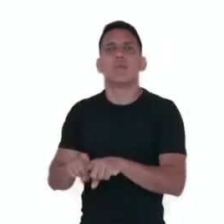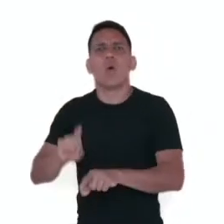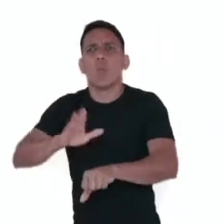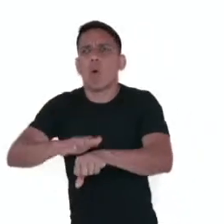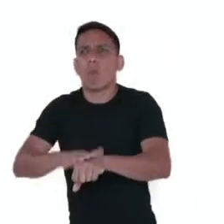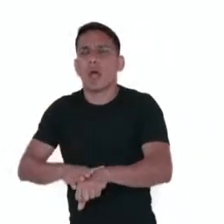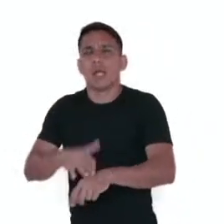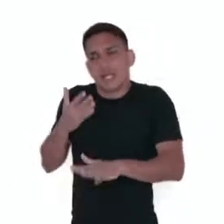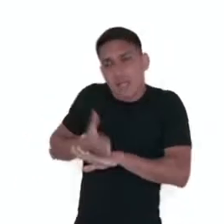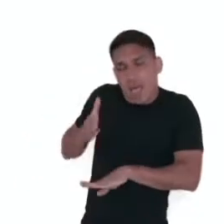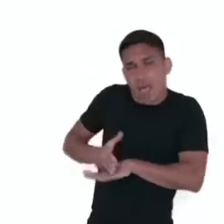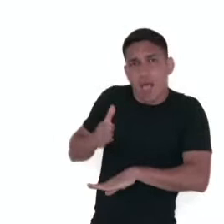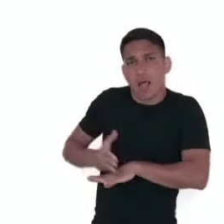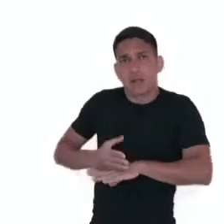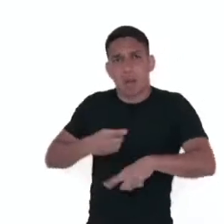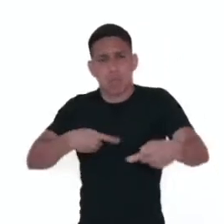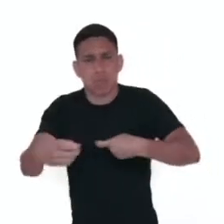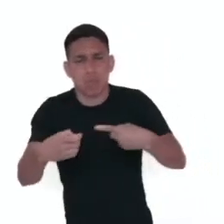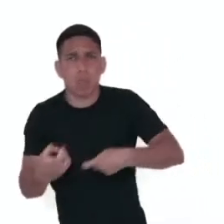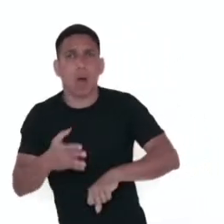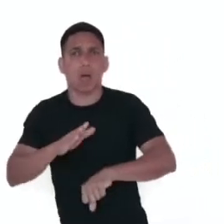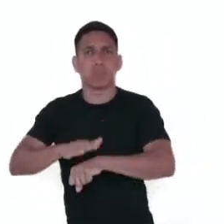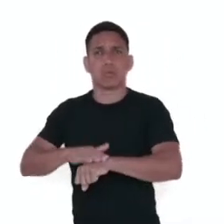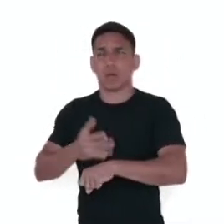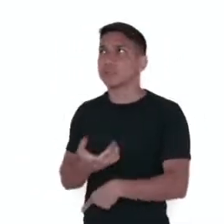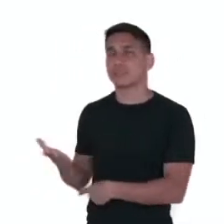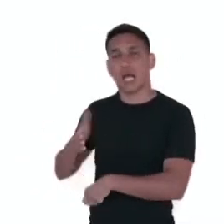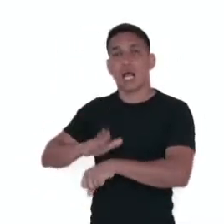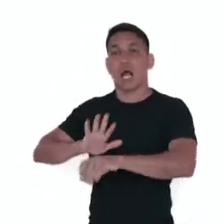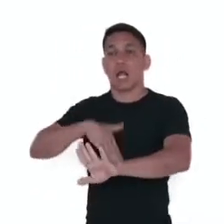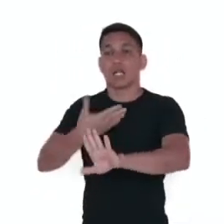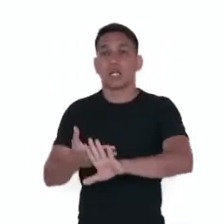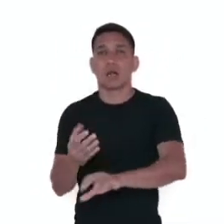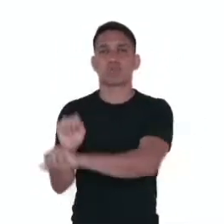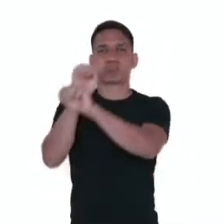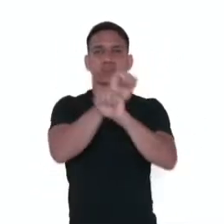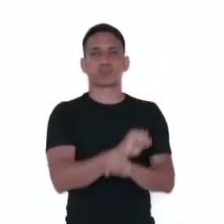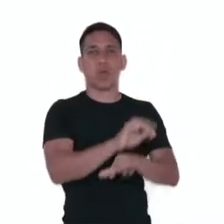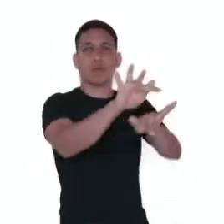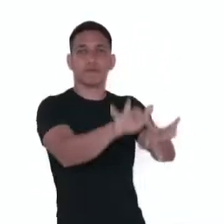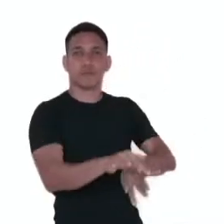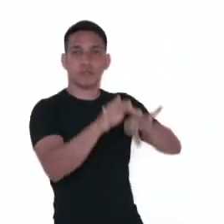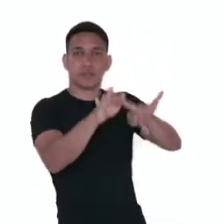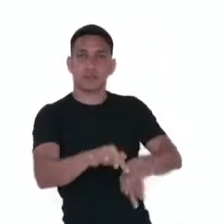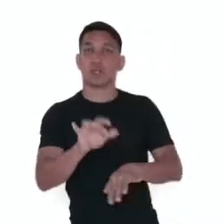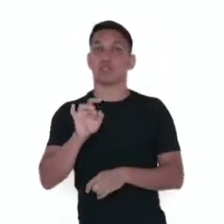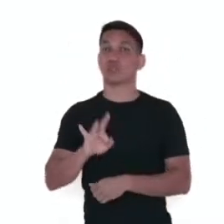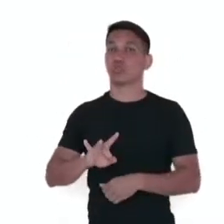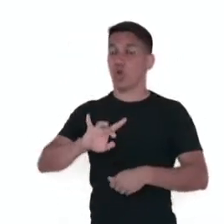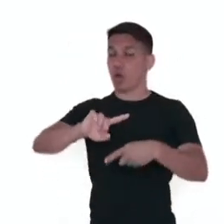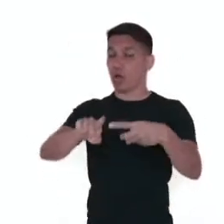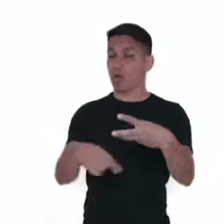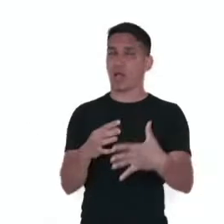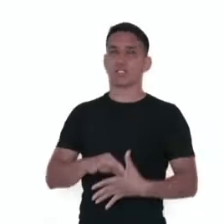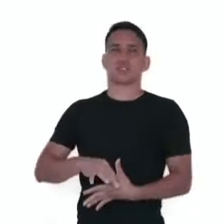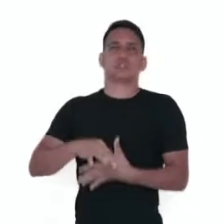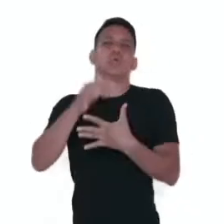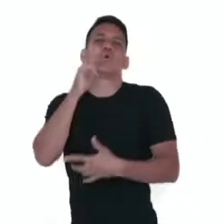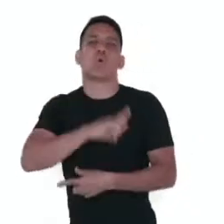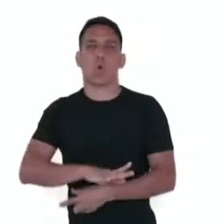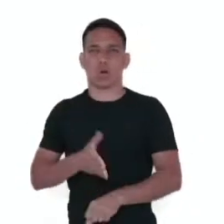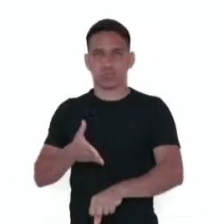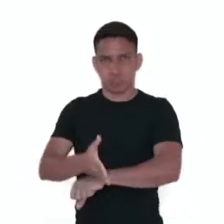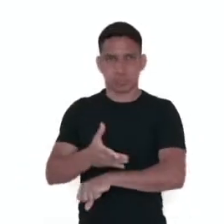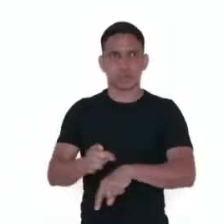mas estarem preparados para as batalhas e para a defesa dos feudos. Apenas nobres podiam participar. Aqui é